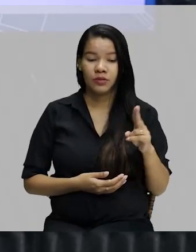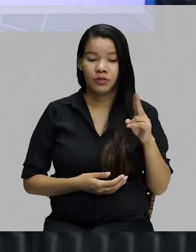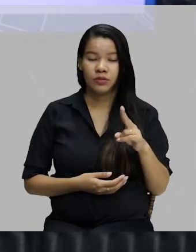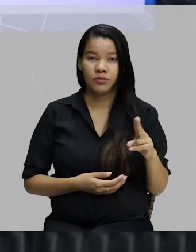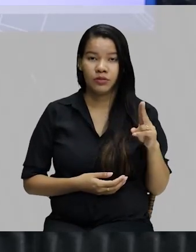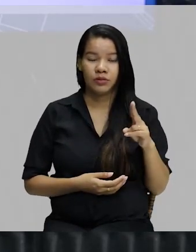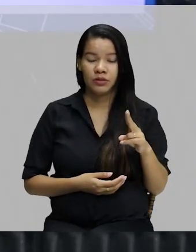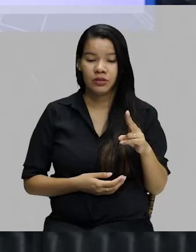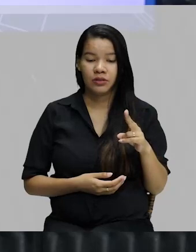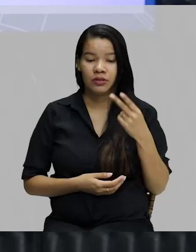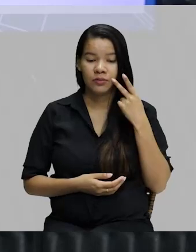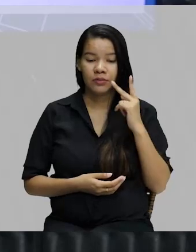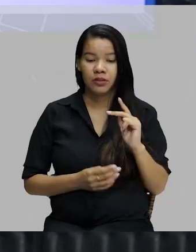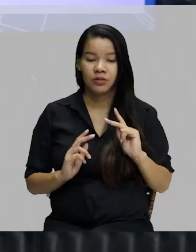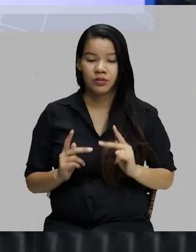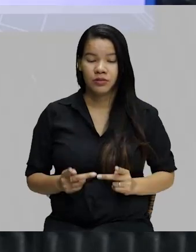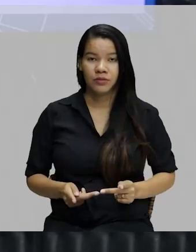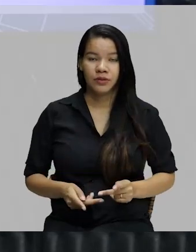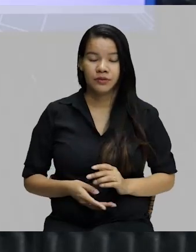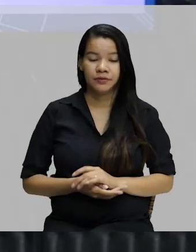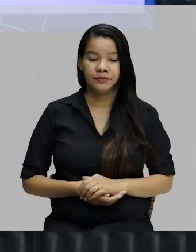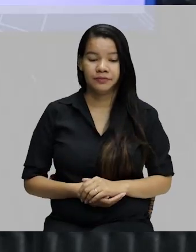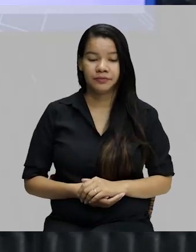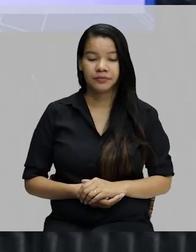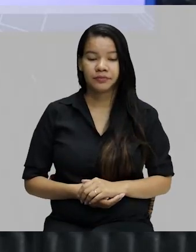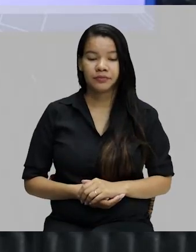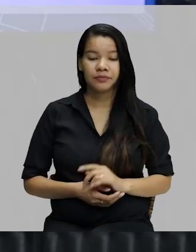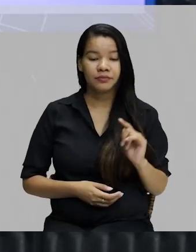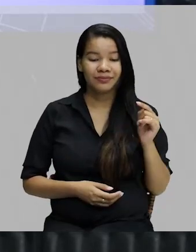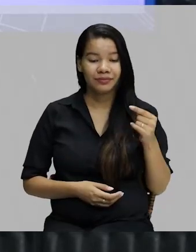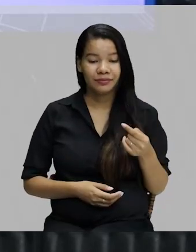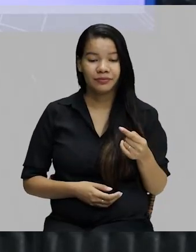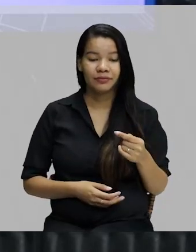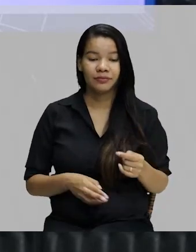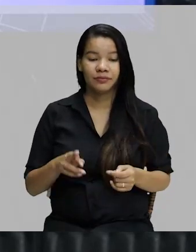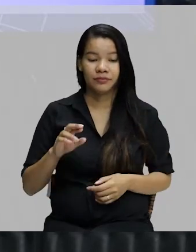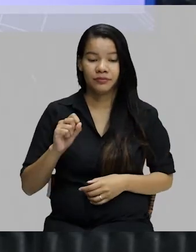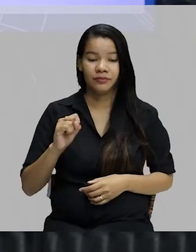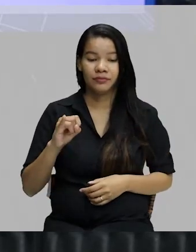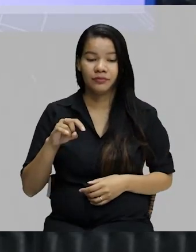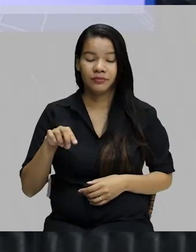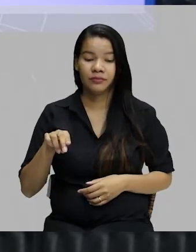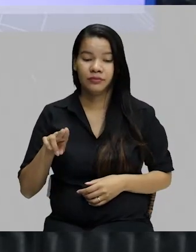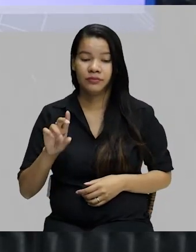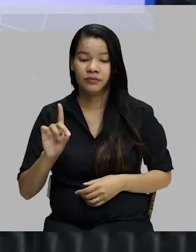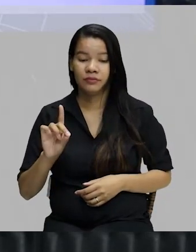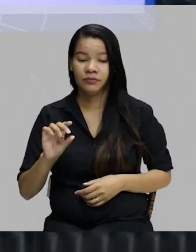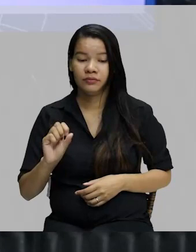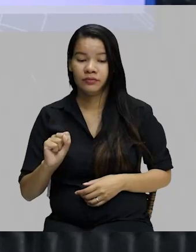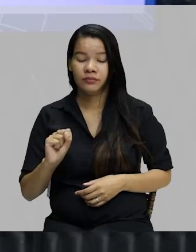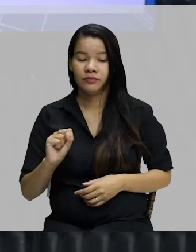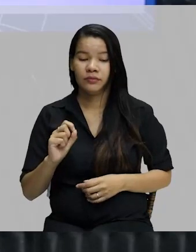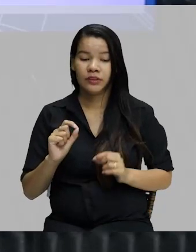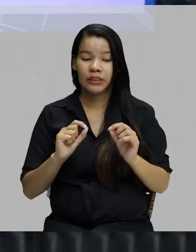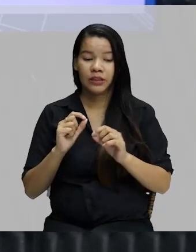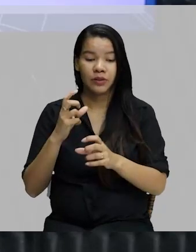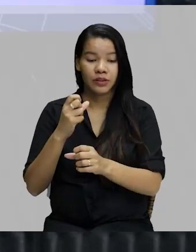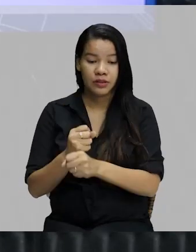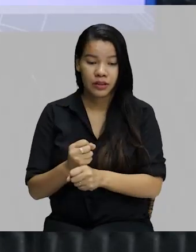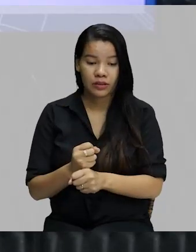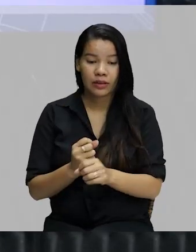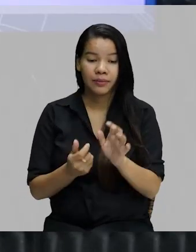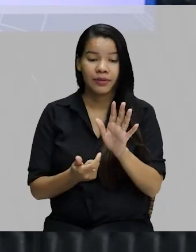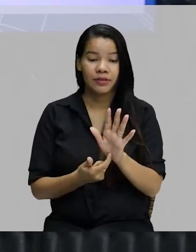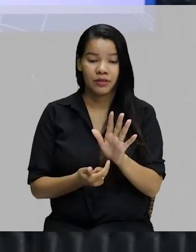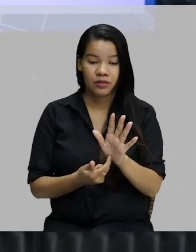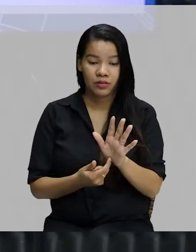utilidade para o ser humano. E esses resíduos, eles apresentam uma longa permanência no ambiente,